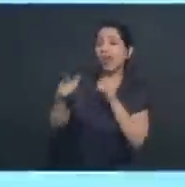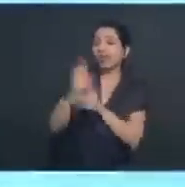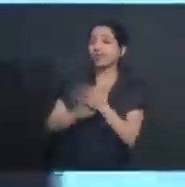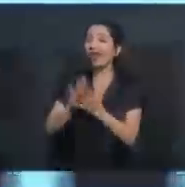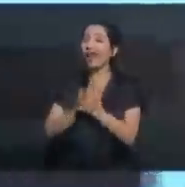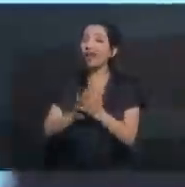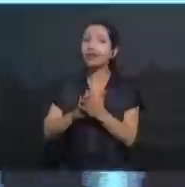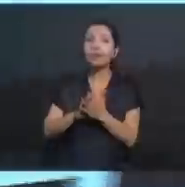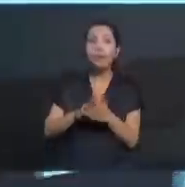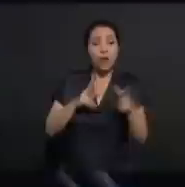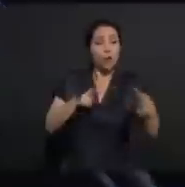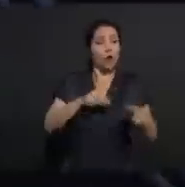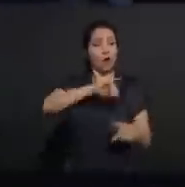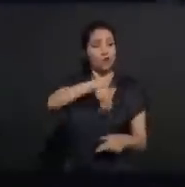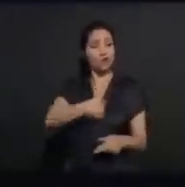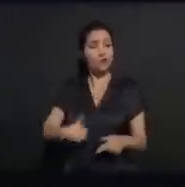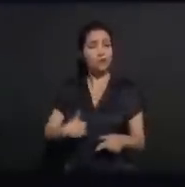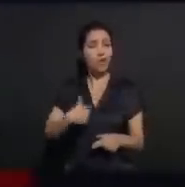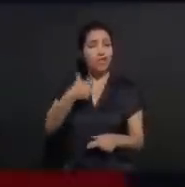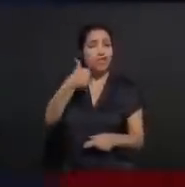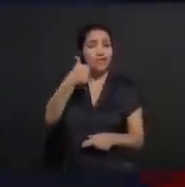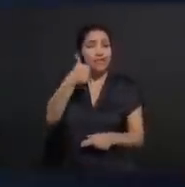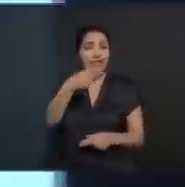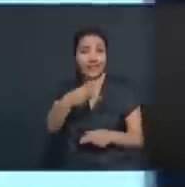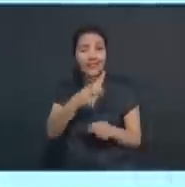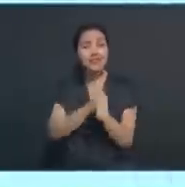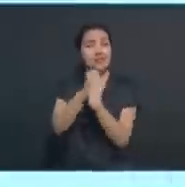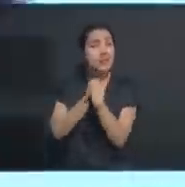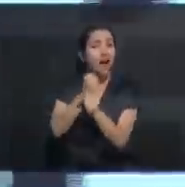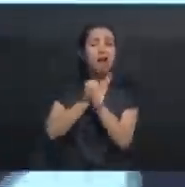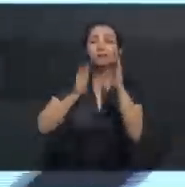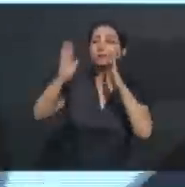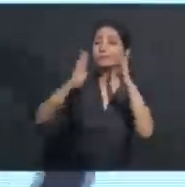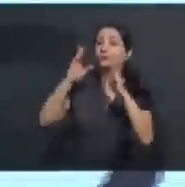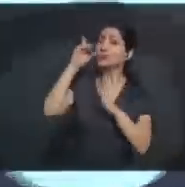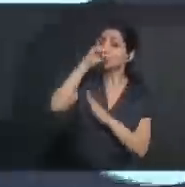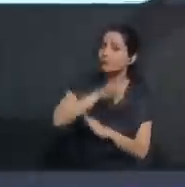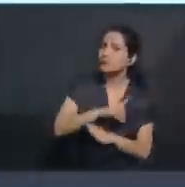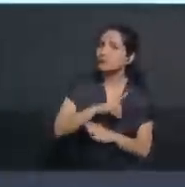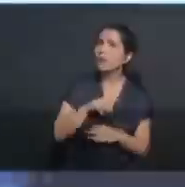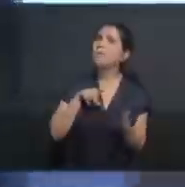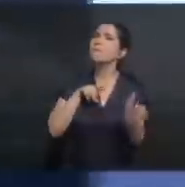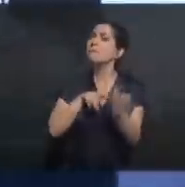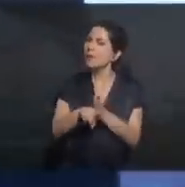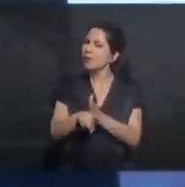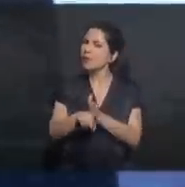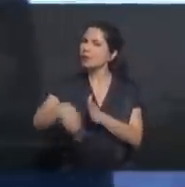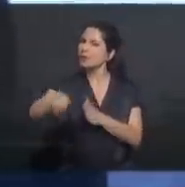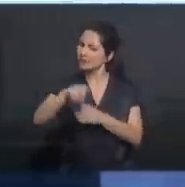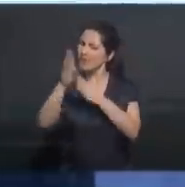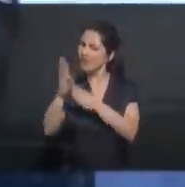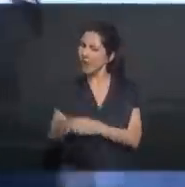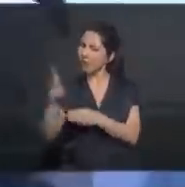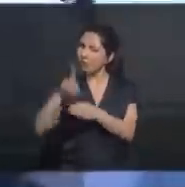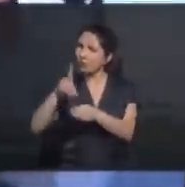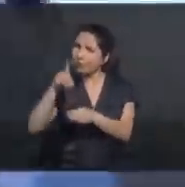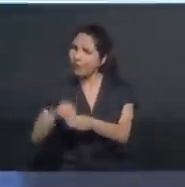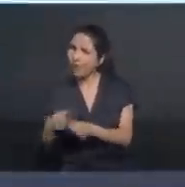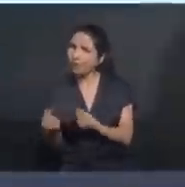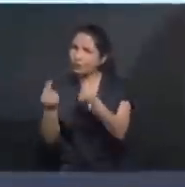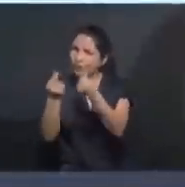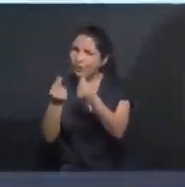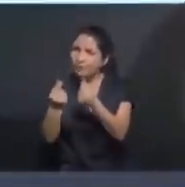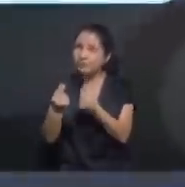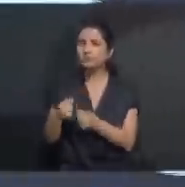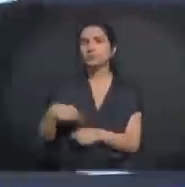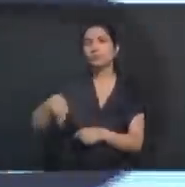anos de trevas, 13 anos terríveis. Você tem sido fiel nas provisões que vem na sua mão? Você consegue cuidar